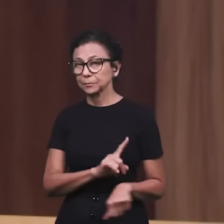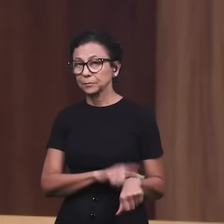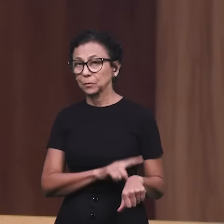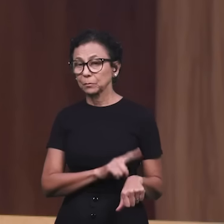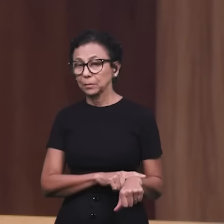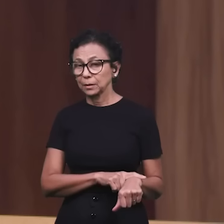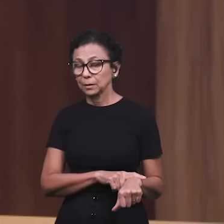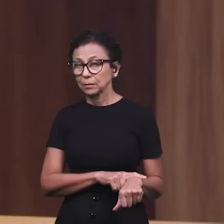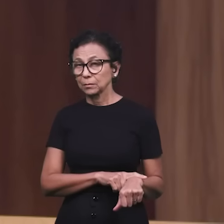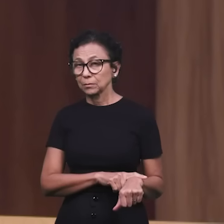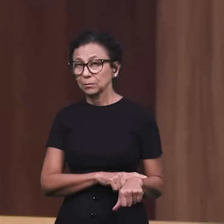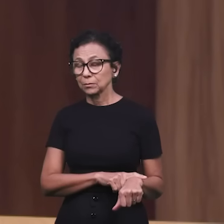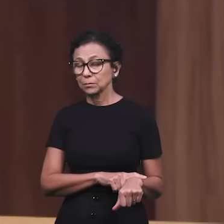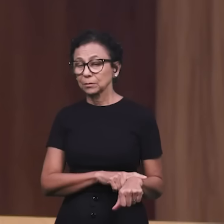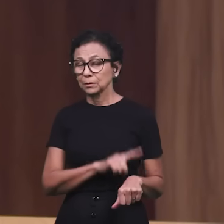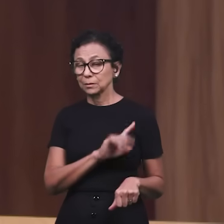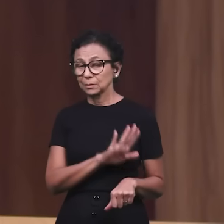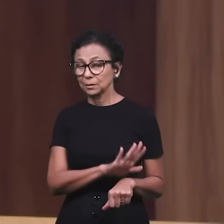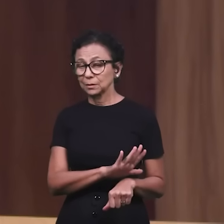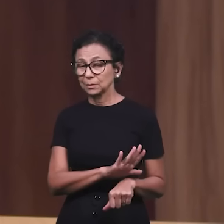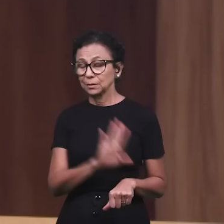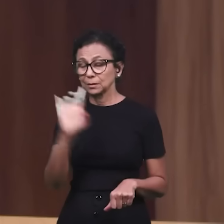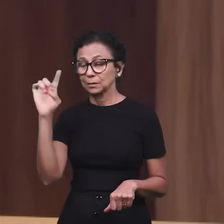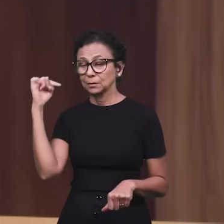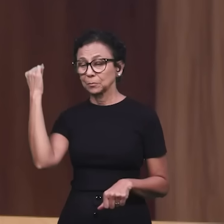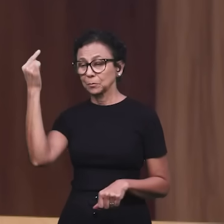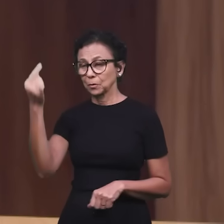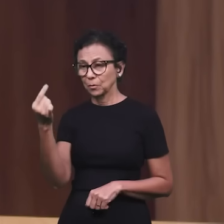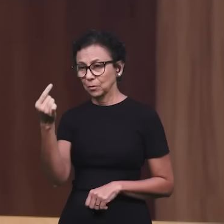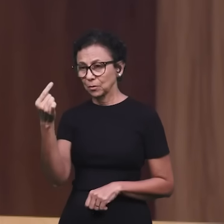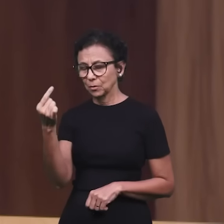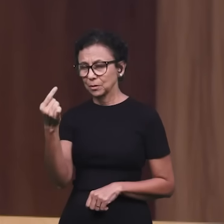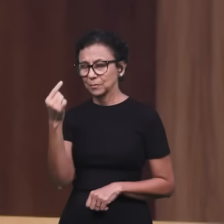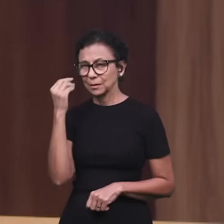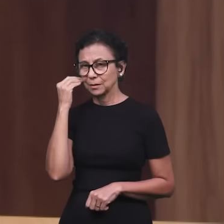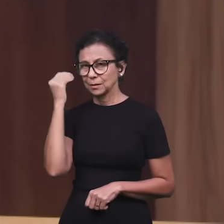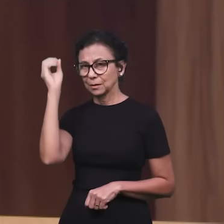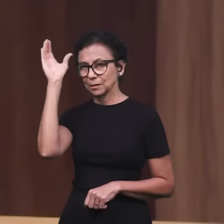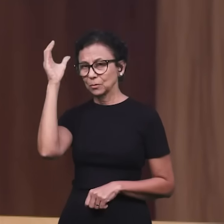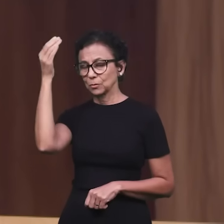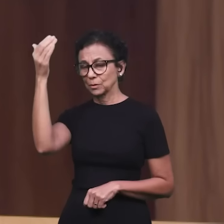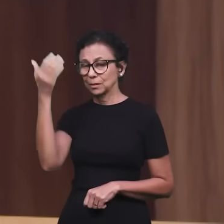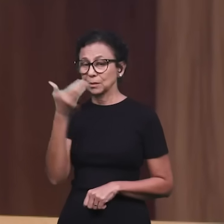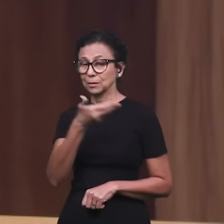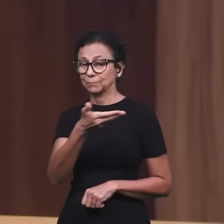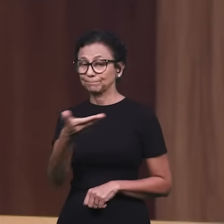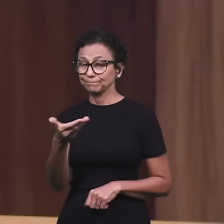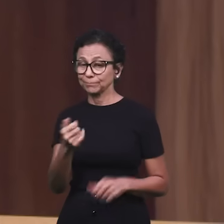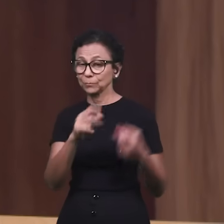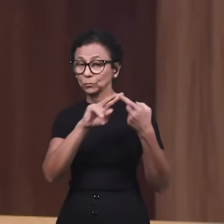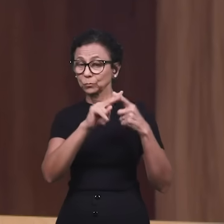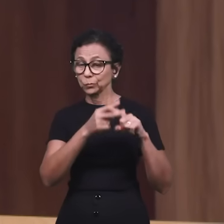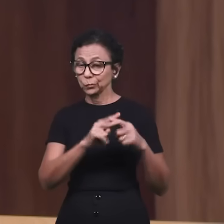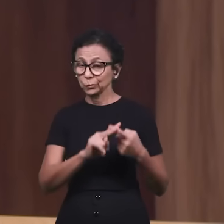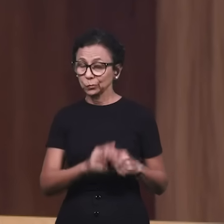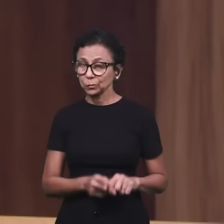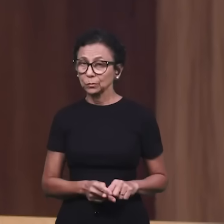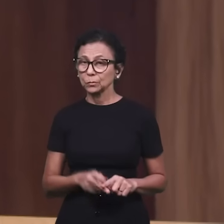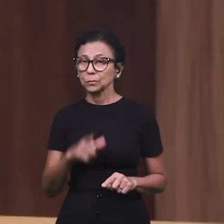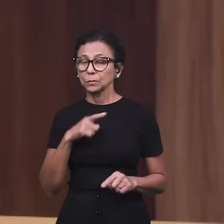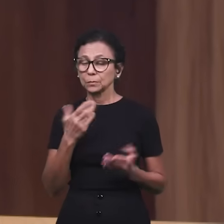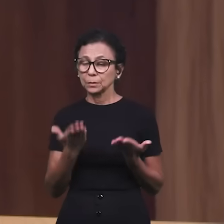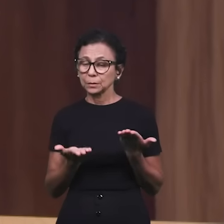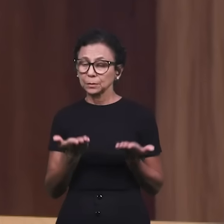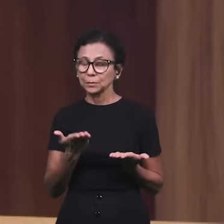mais forte para que você possa tentar resolver aquele problema, tentar fazer aquela correção